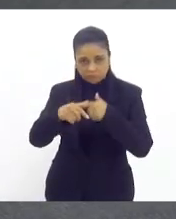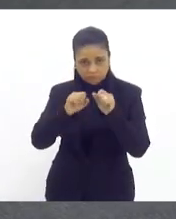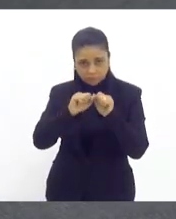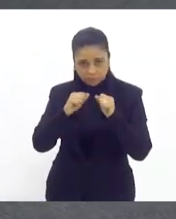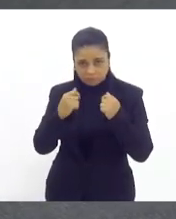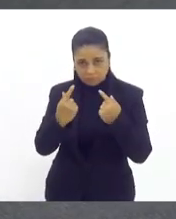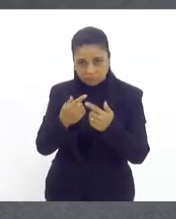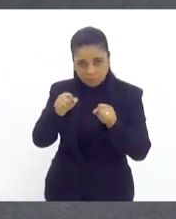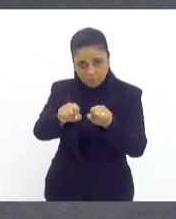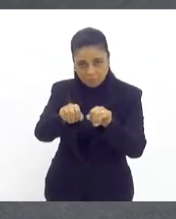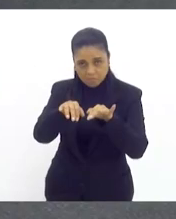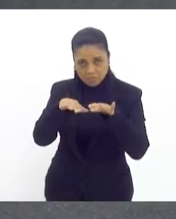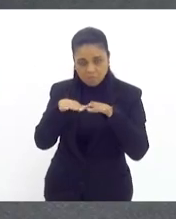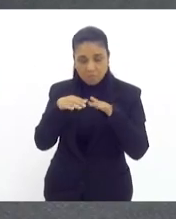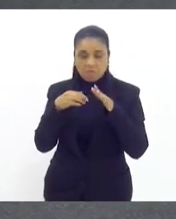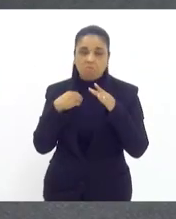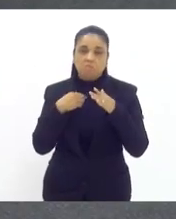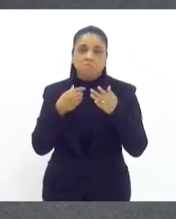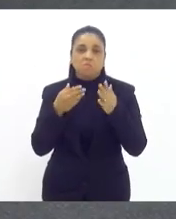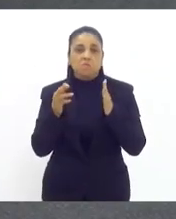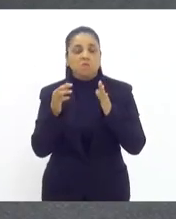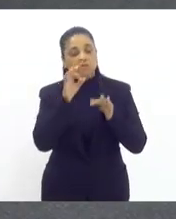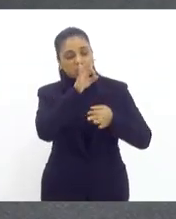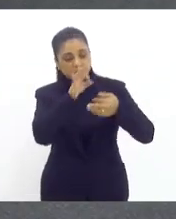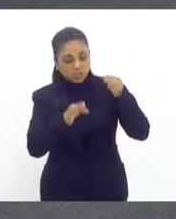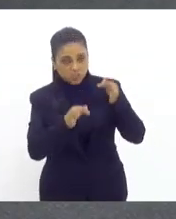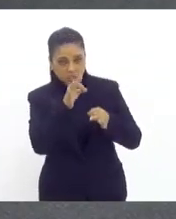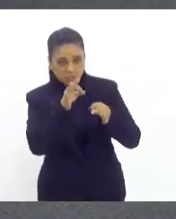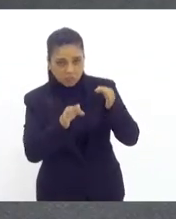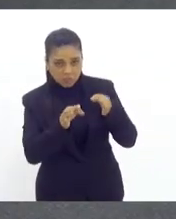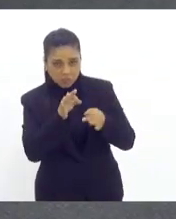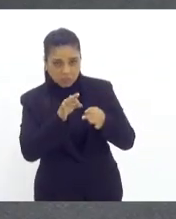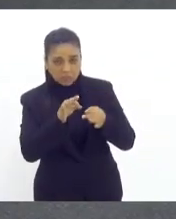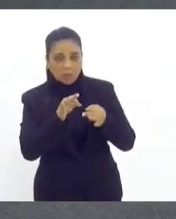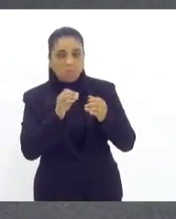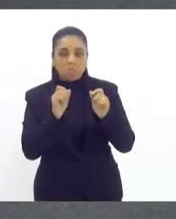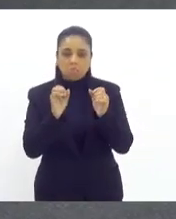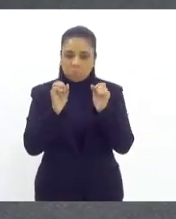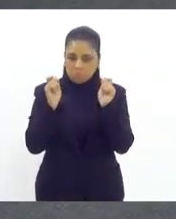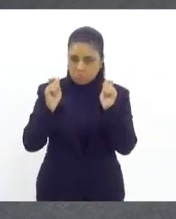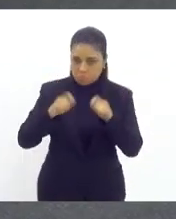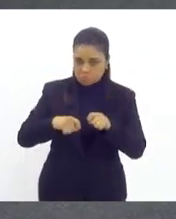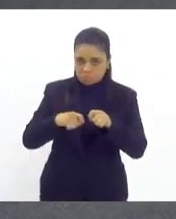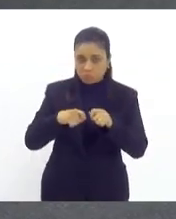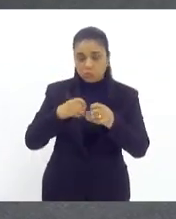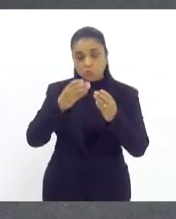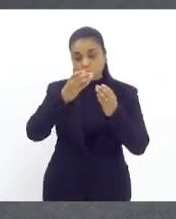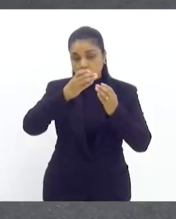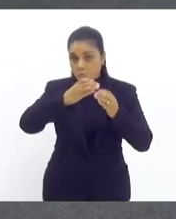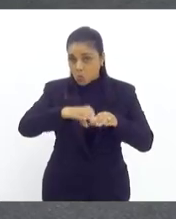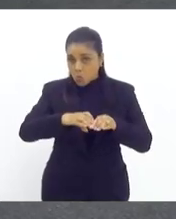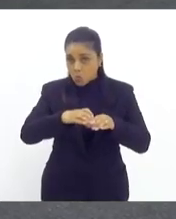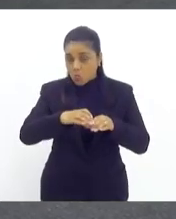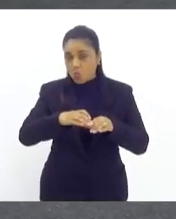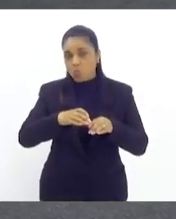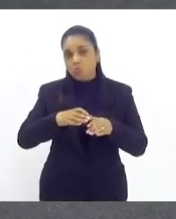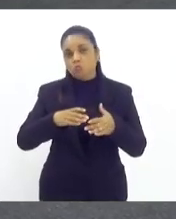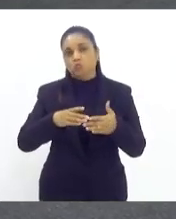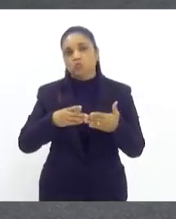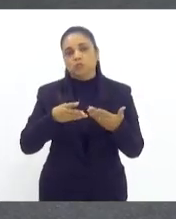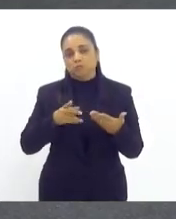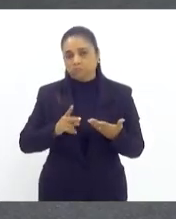do que a legislação permitir os concursos que estão em andamento mas eu vou minha sem orar